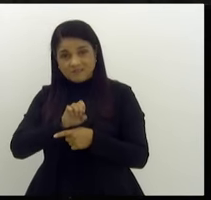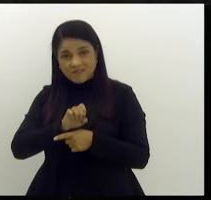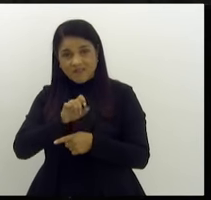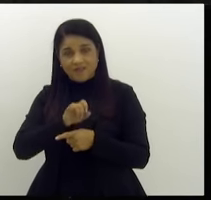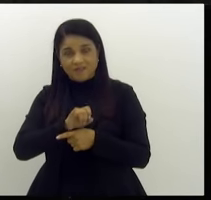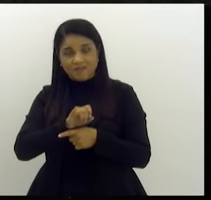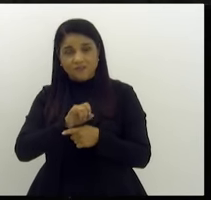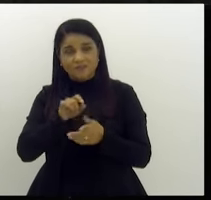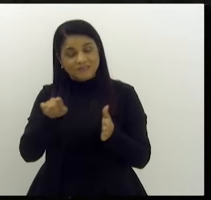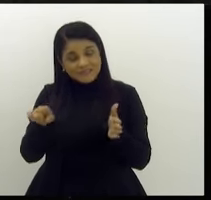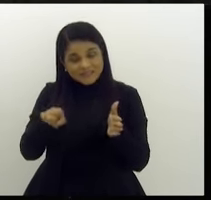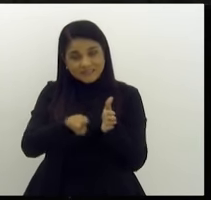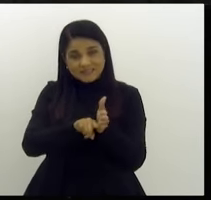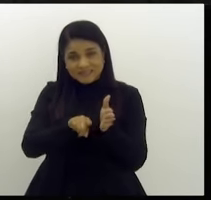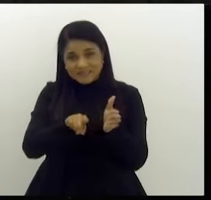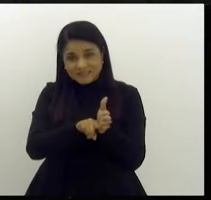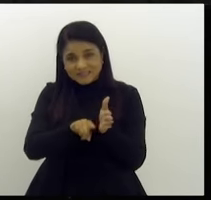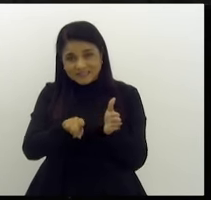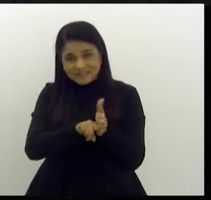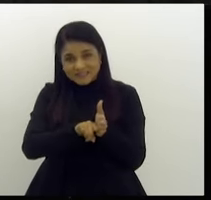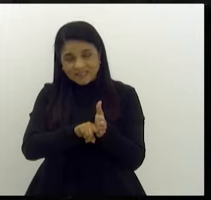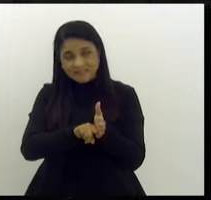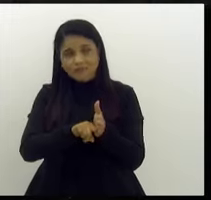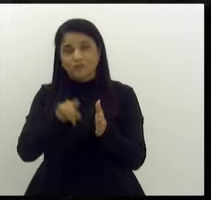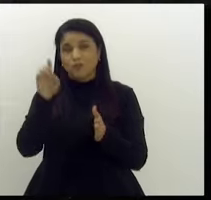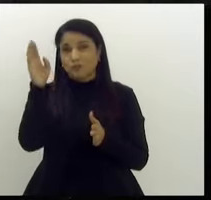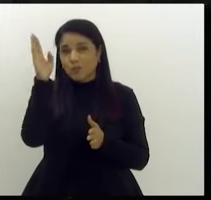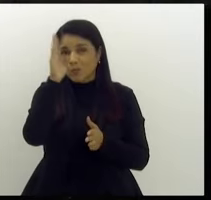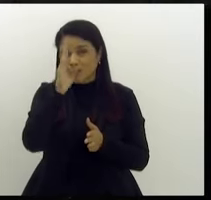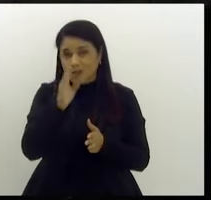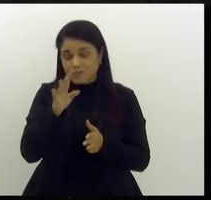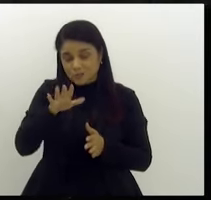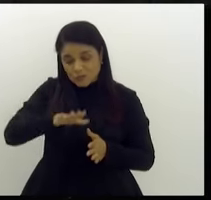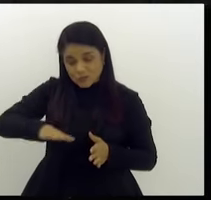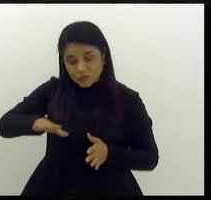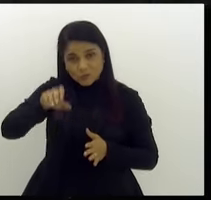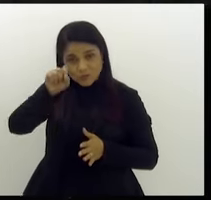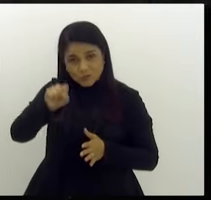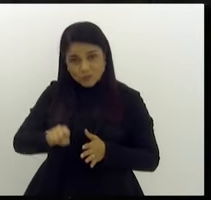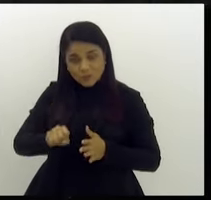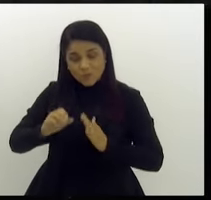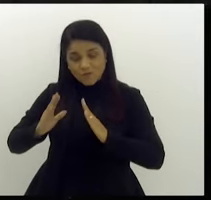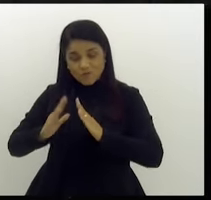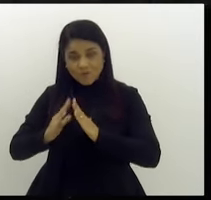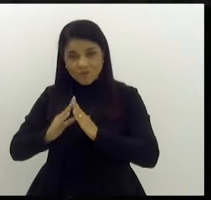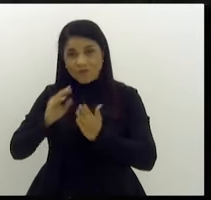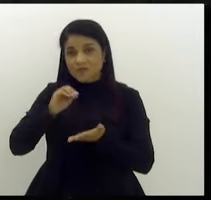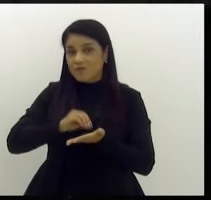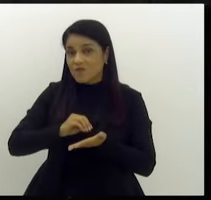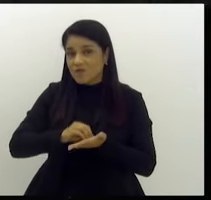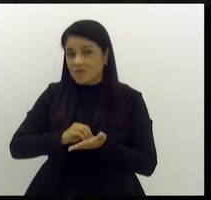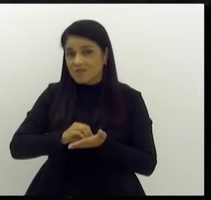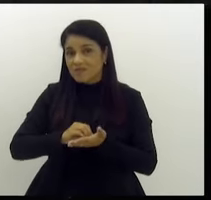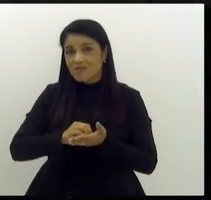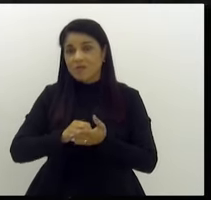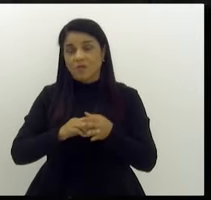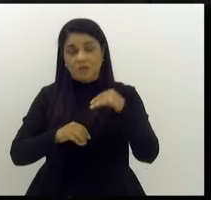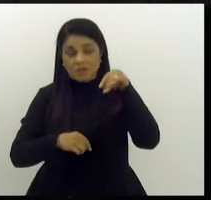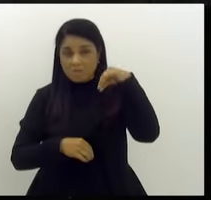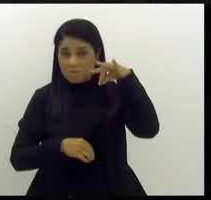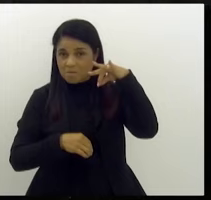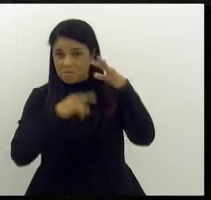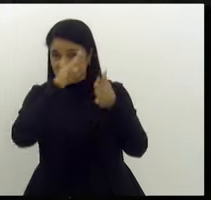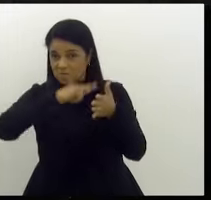déficits do Brasil e o maior da região sudeste em habitação estou aqui em mãos com a nota